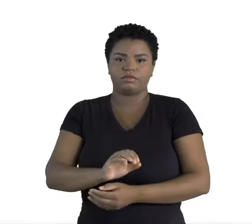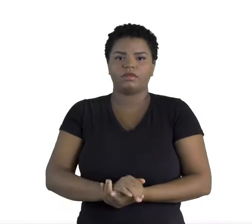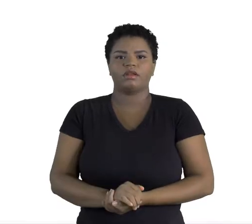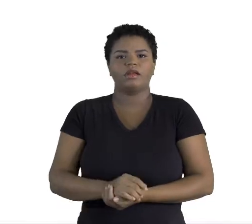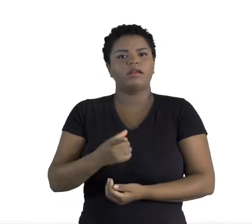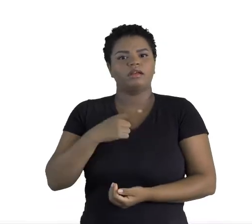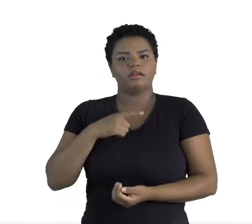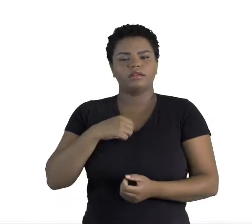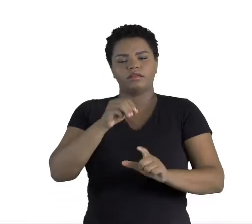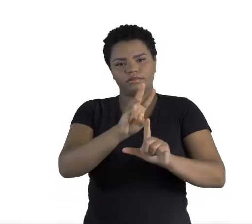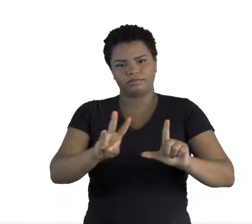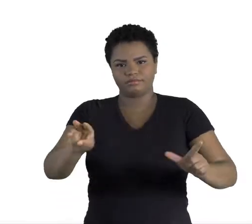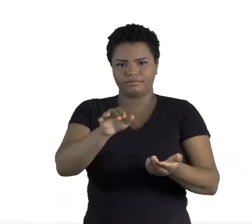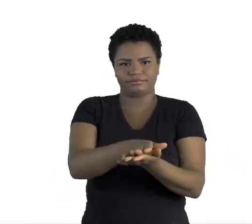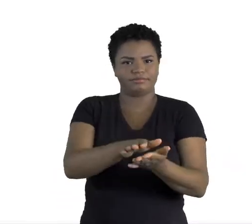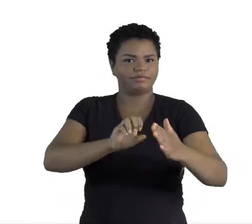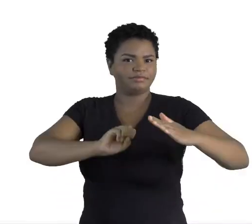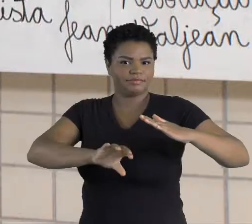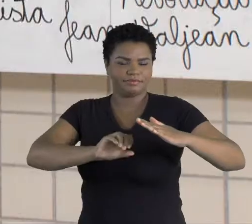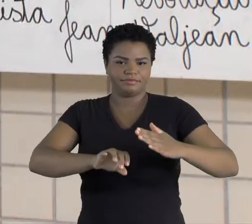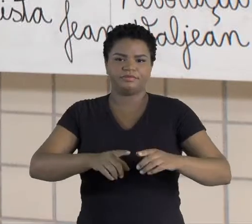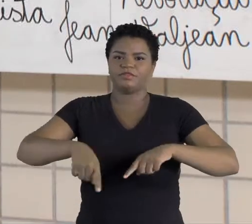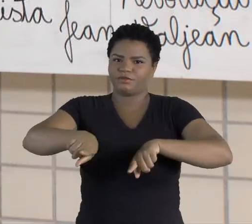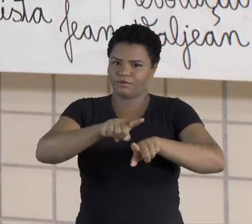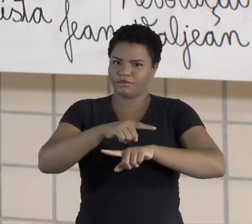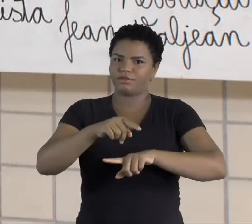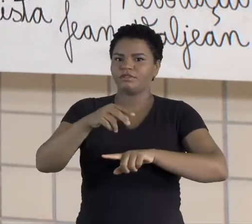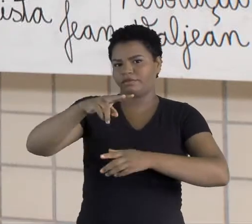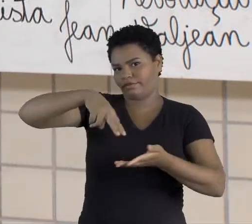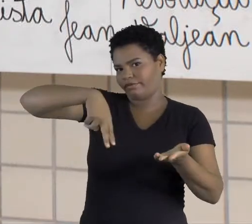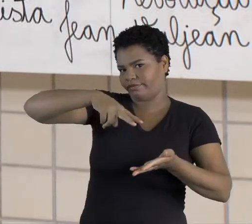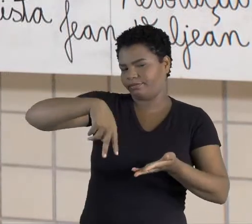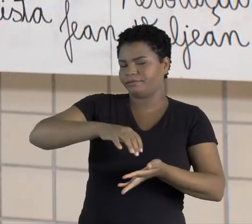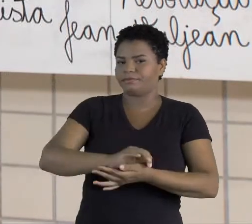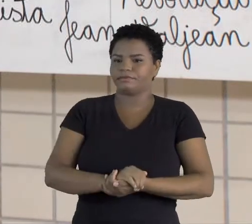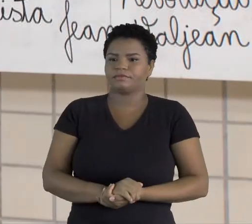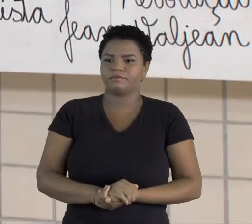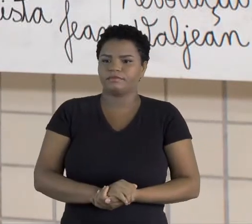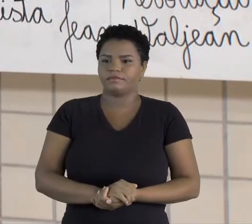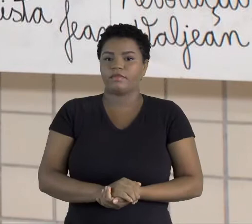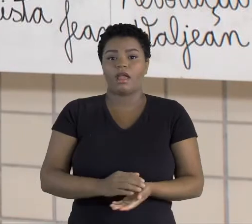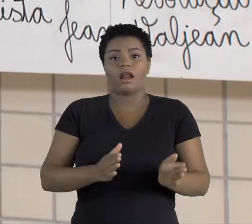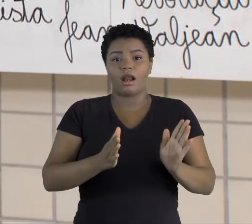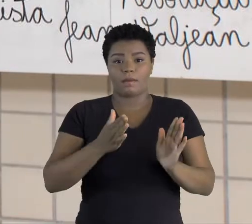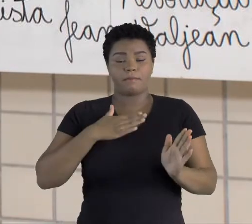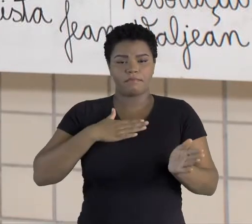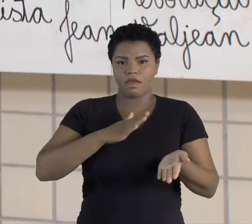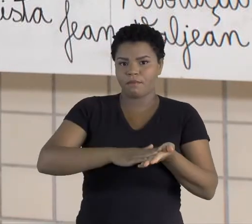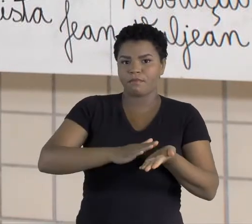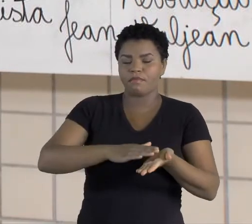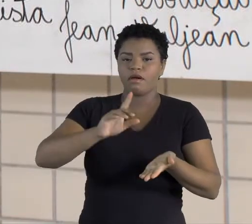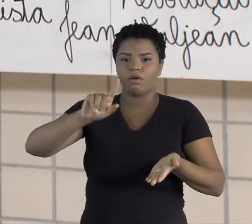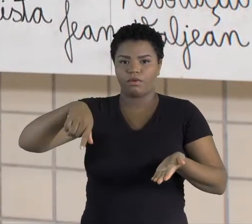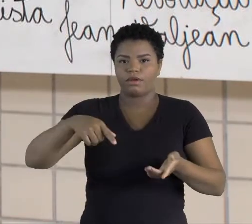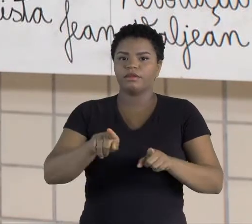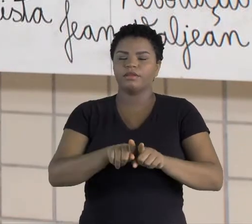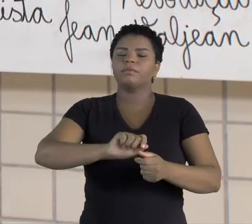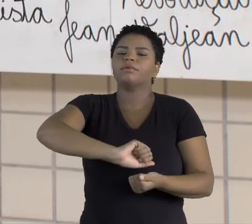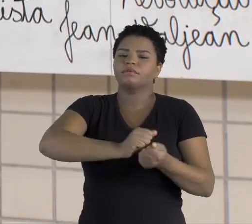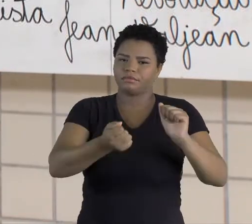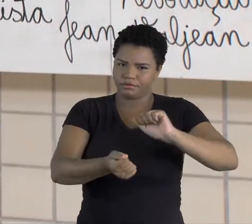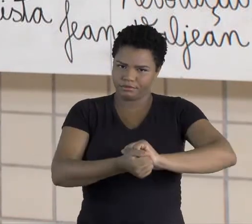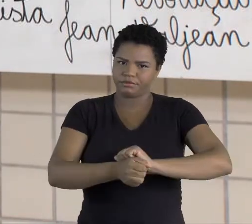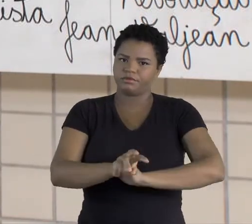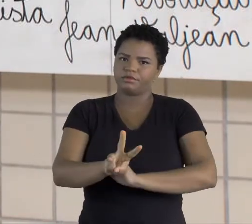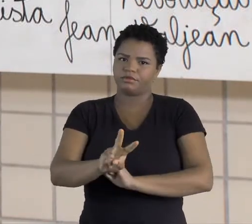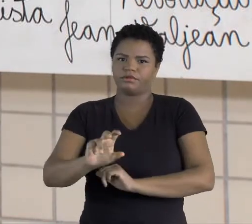plataforma Homeschool, que é a que vocês vão ler. Essa aqui que eu estou na mão também é uma adaptação do Valci Carrasco, só